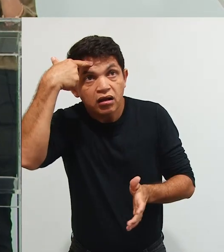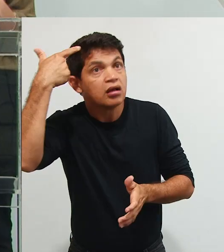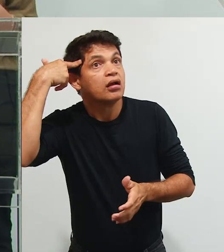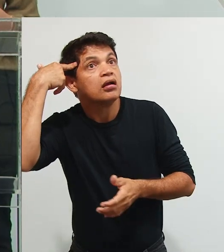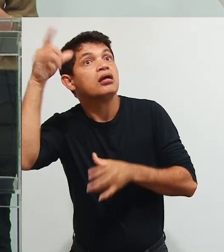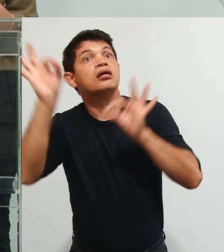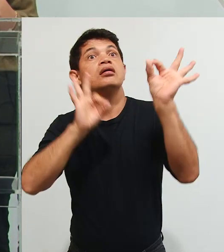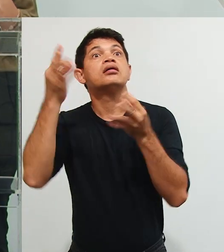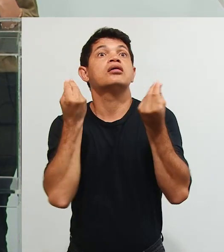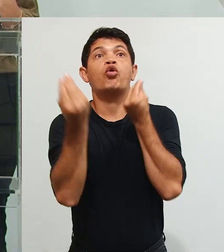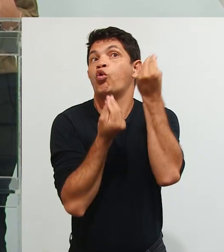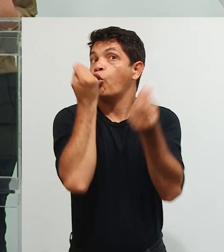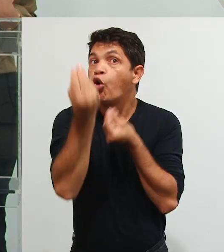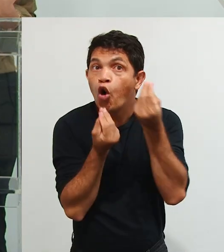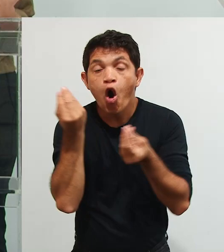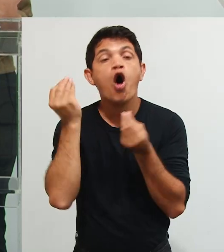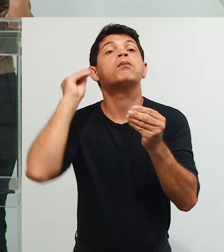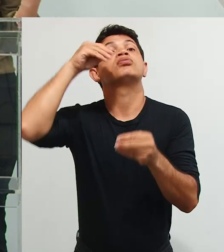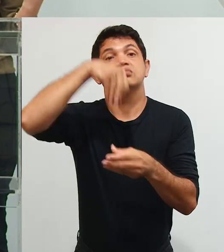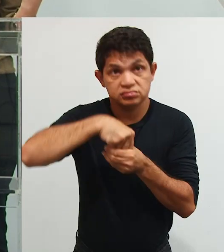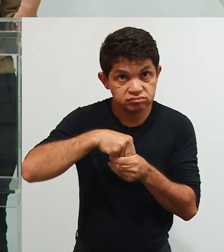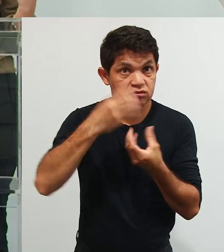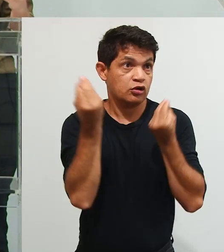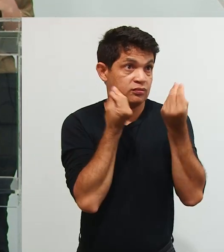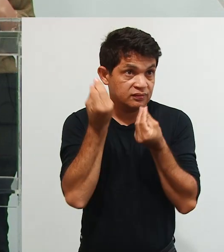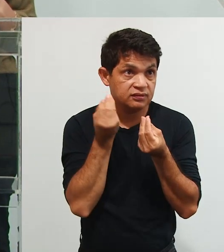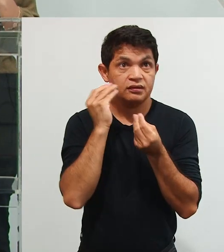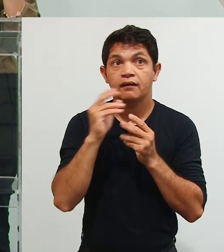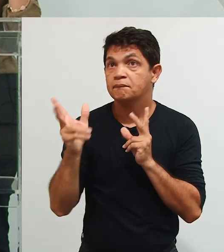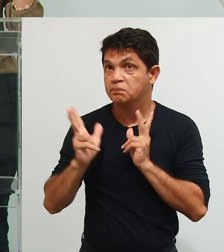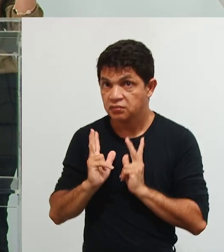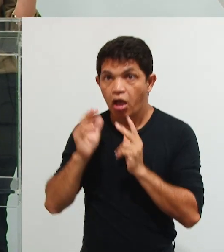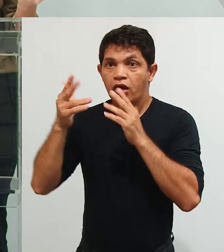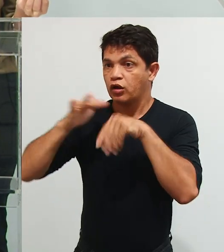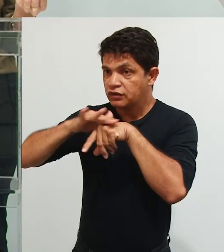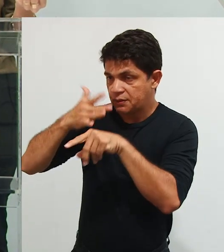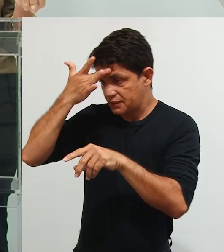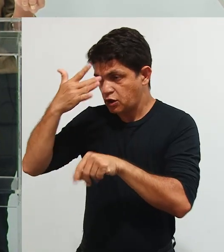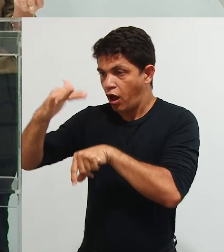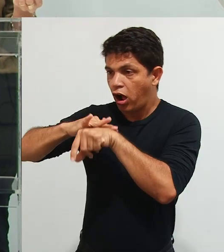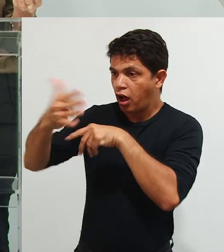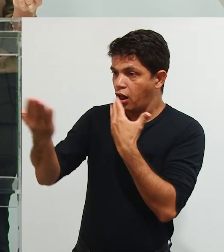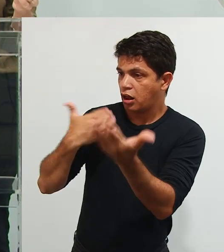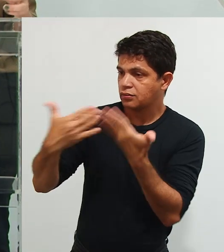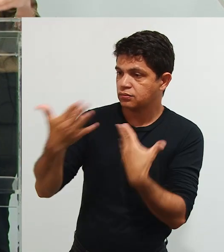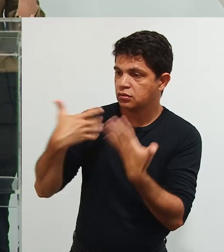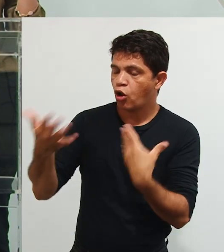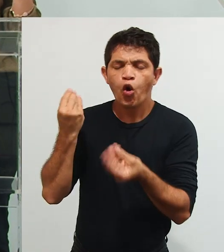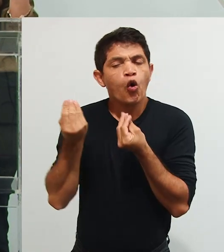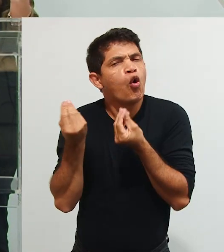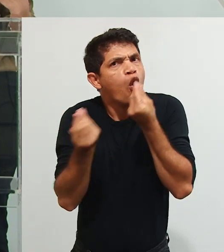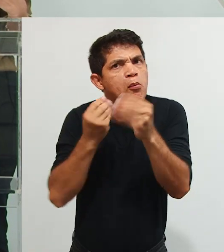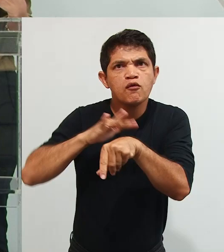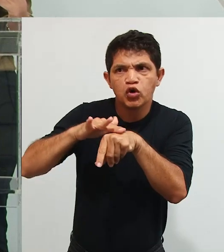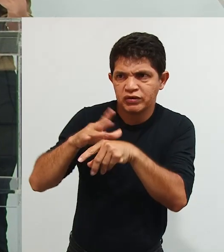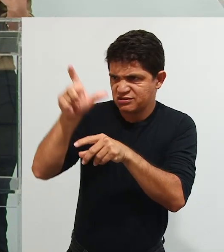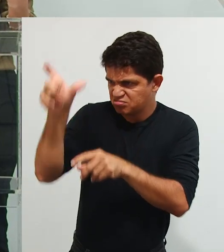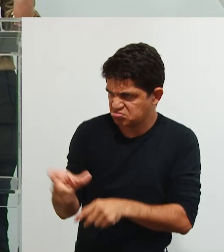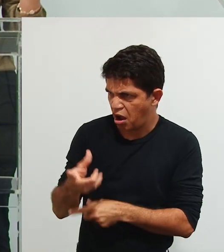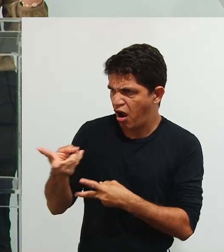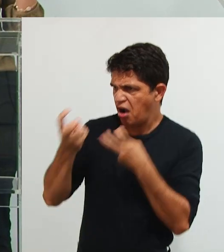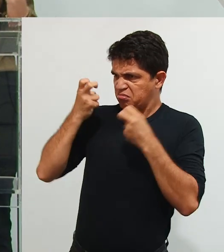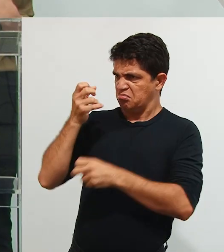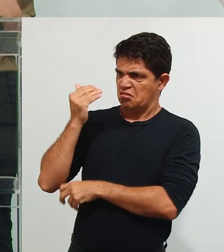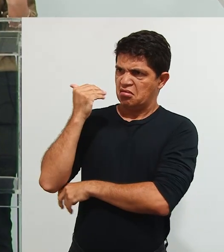Então, como que a gente vai ter condições de conversar com uma pessoa de forma assertiva, de forma clara,